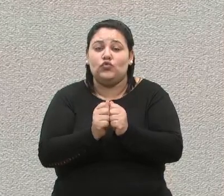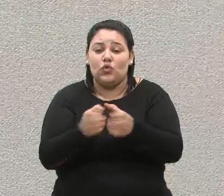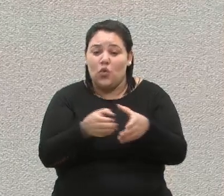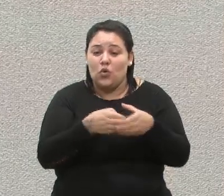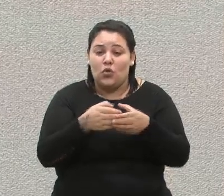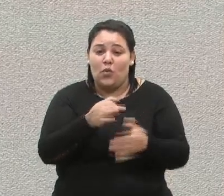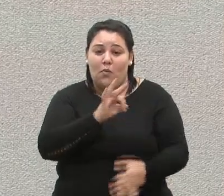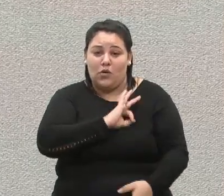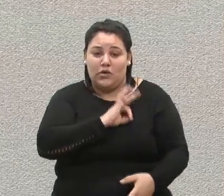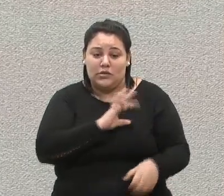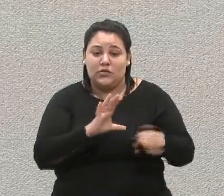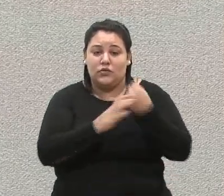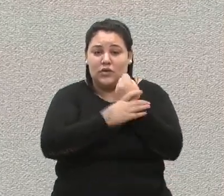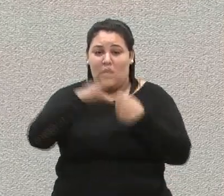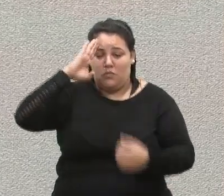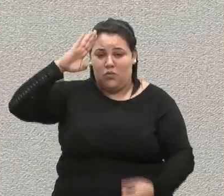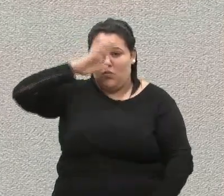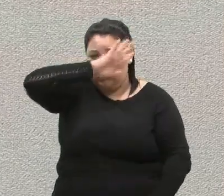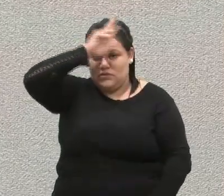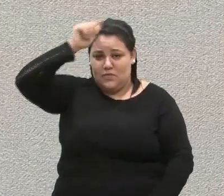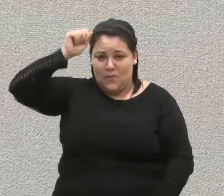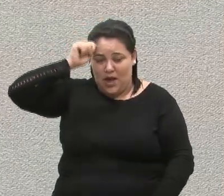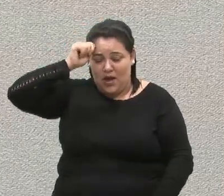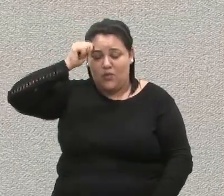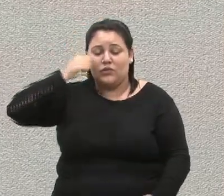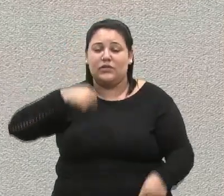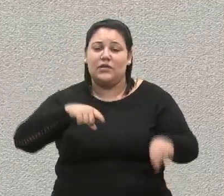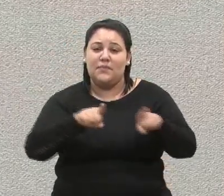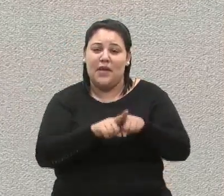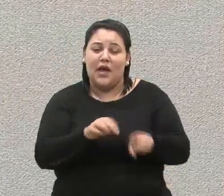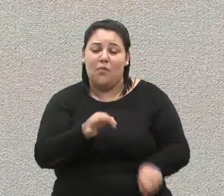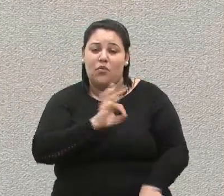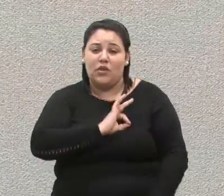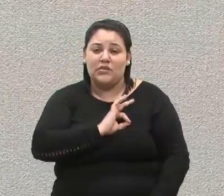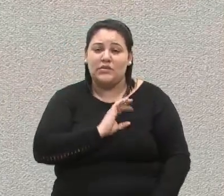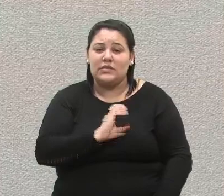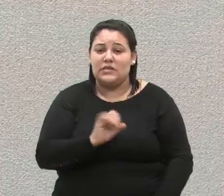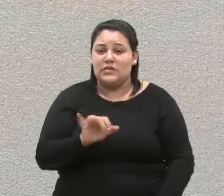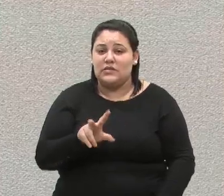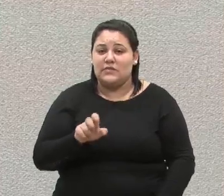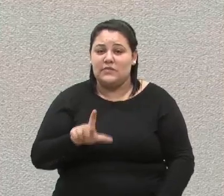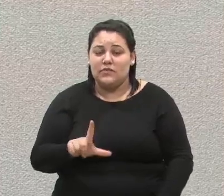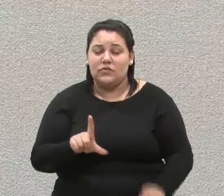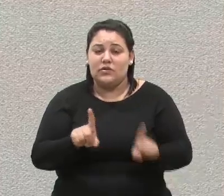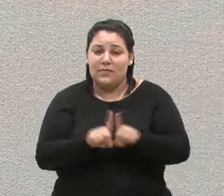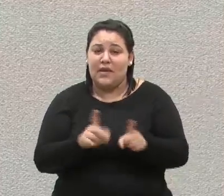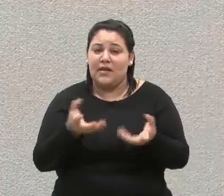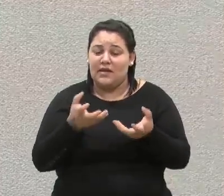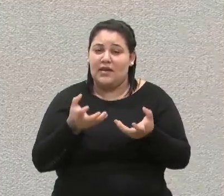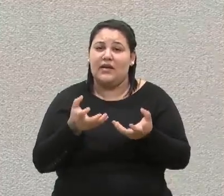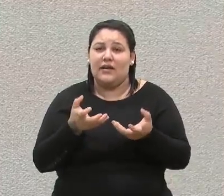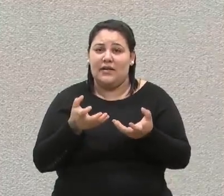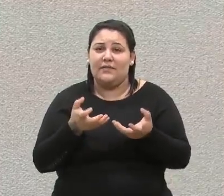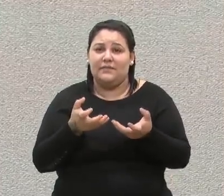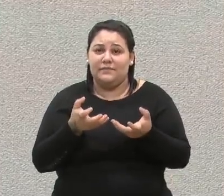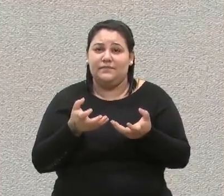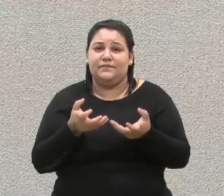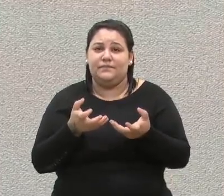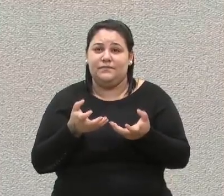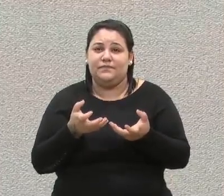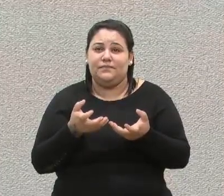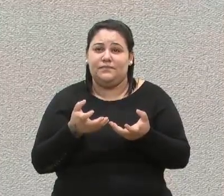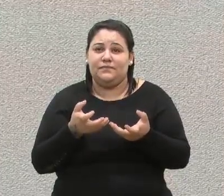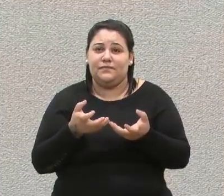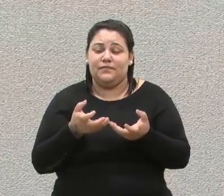Municipal, com a Brigada Militar, com a Polícia Civil, enaltecendo, inclusive, né, no futuro ali